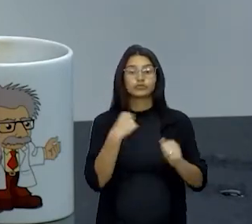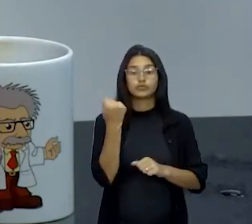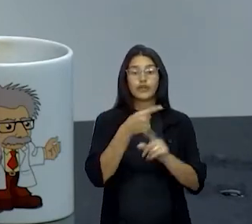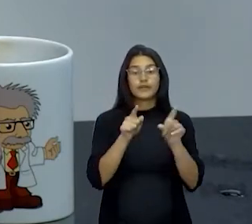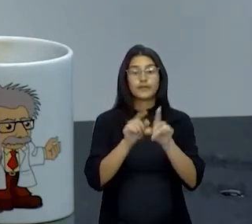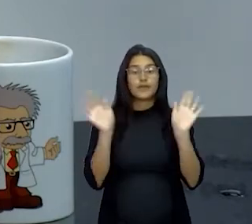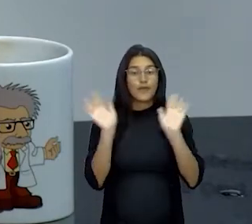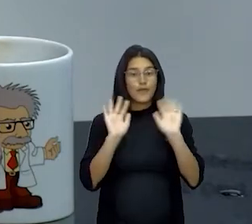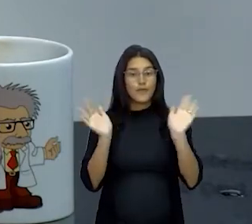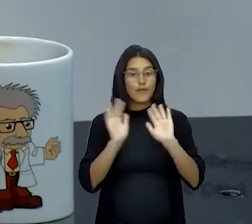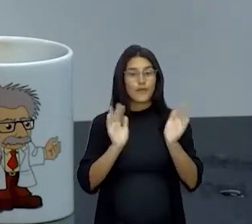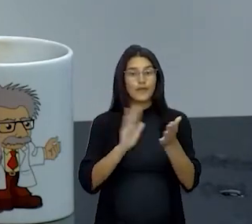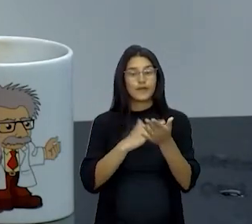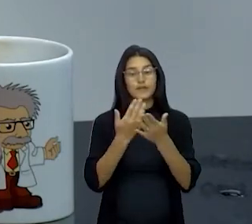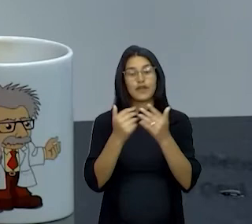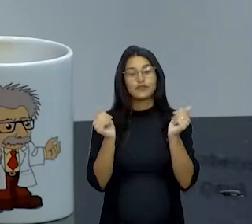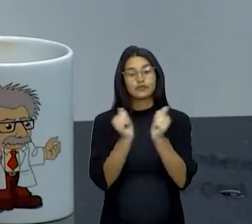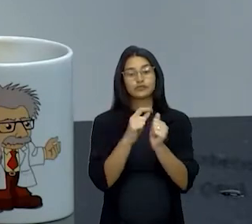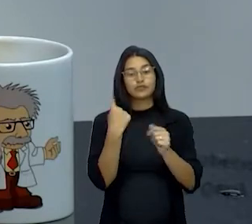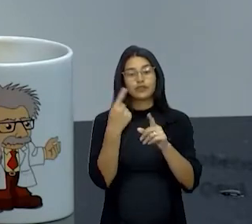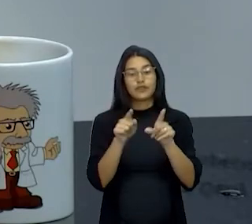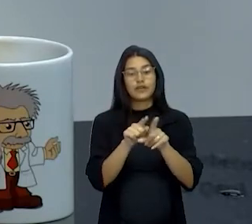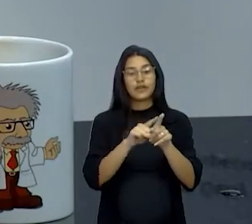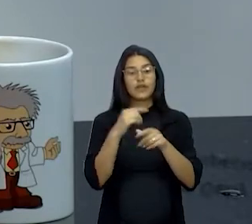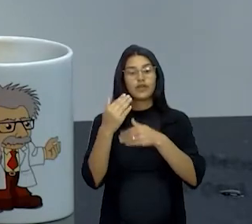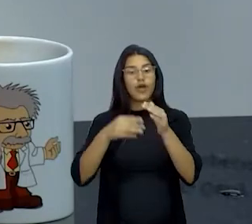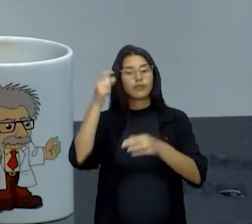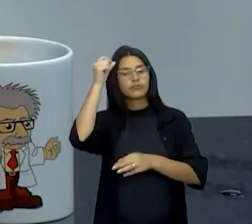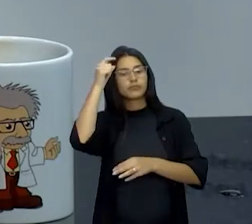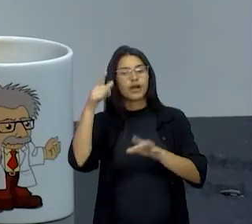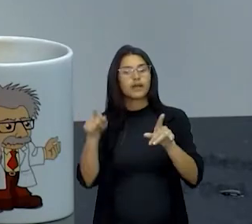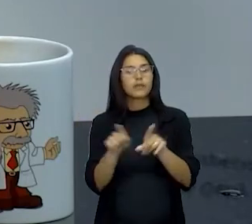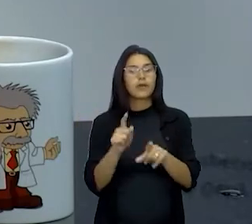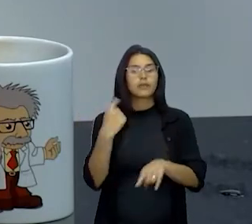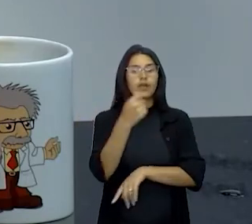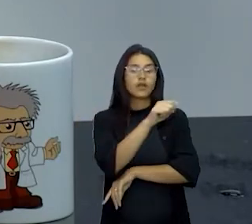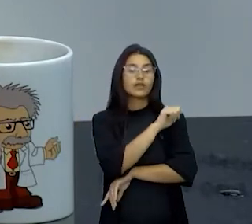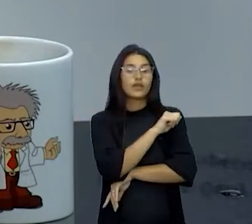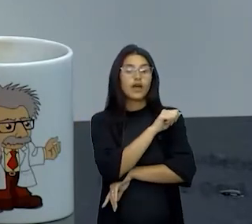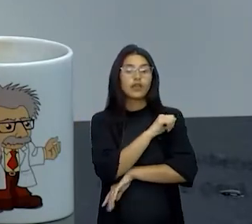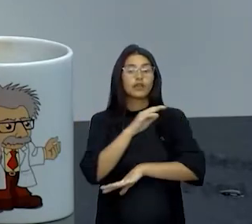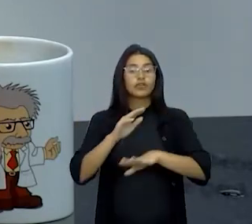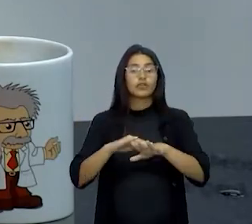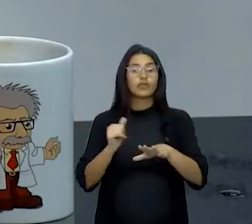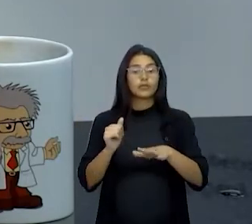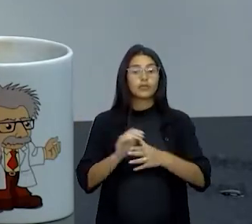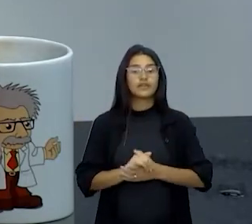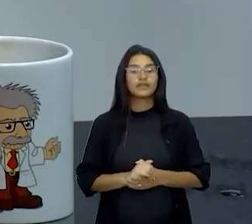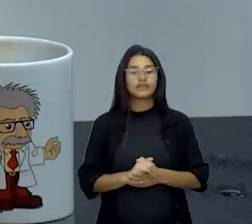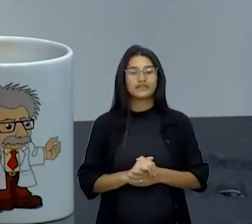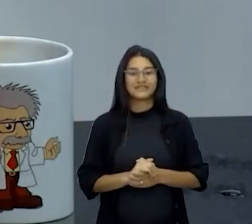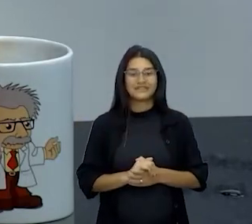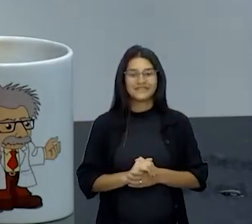Oi, Giovana, e tá com a gente também aí, passando os conhecimentos para os nossos estudantes. Vamos chamar nossos comerciais ou não?